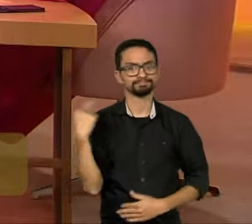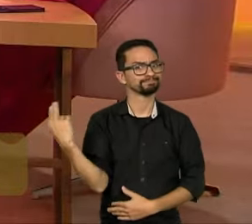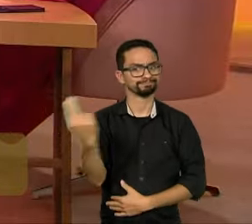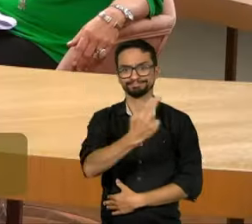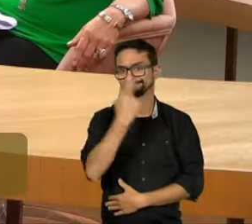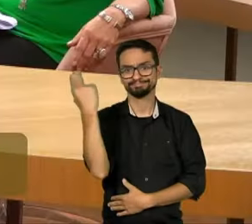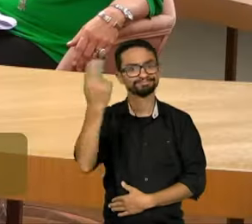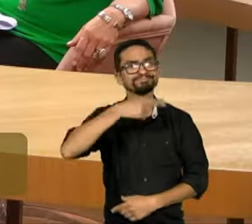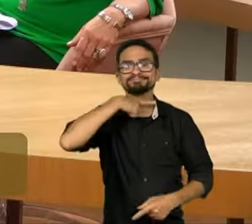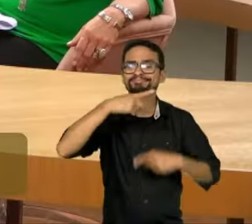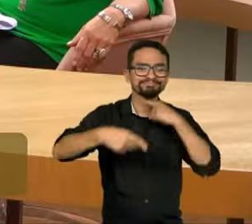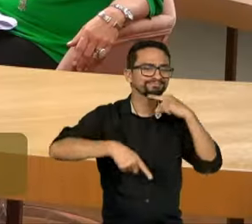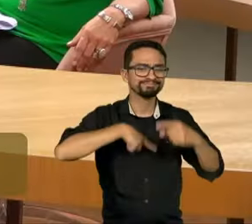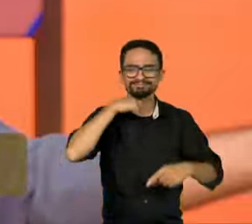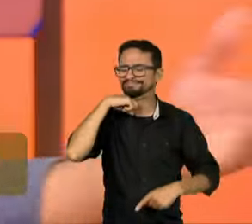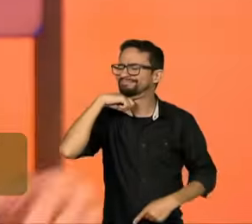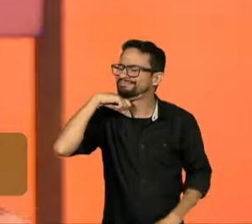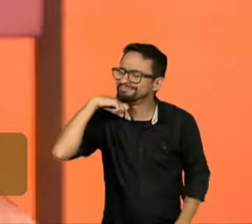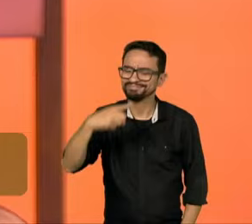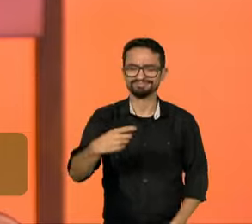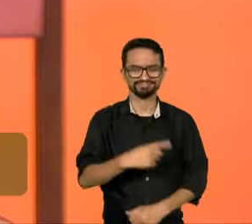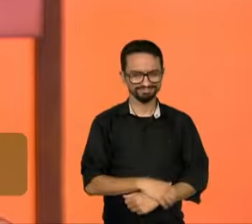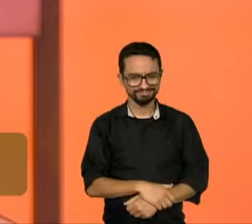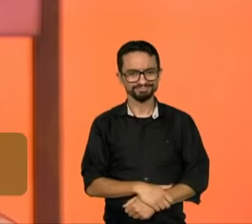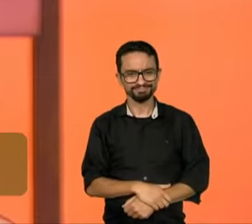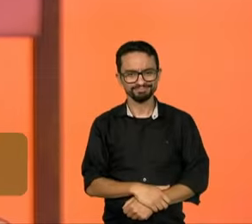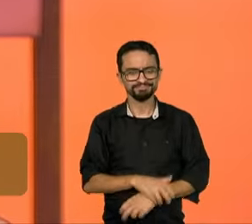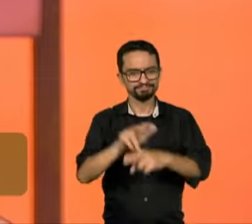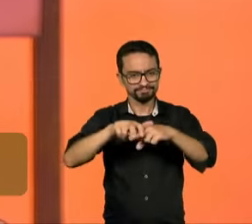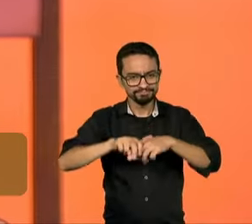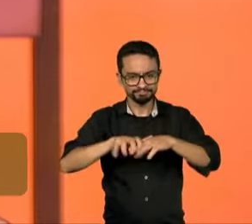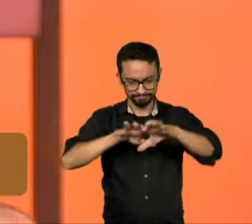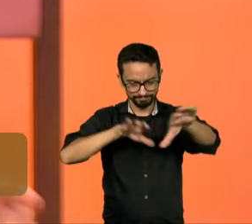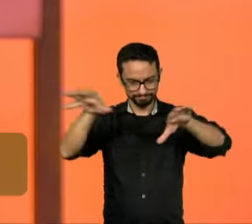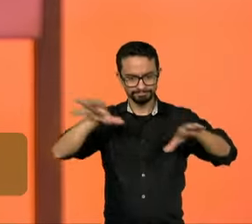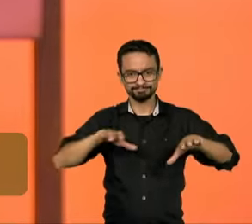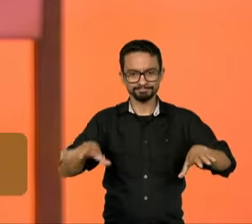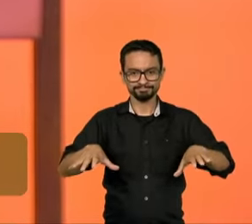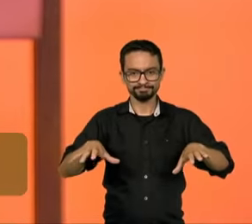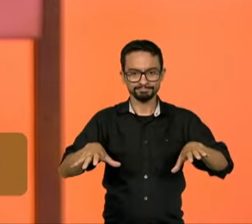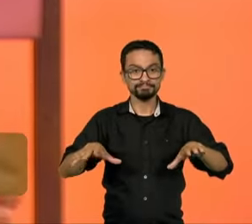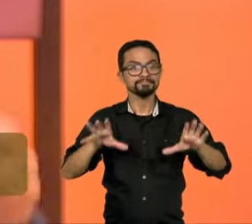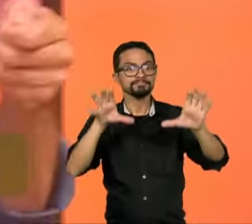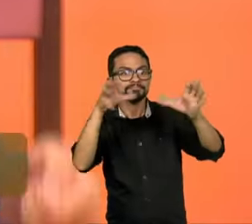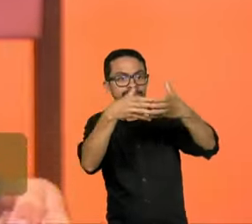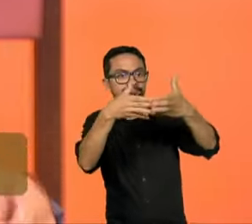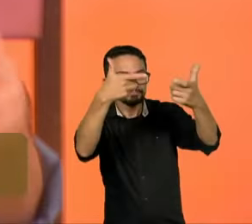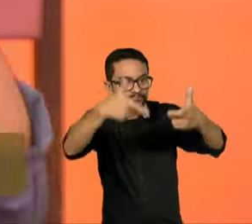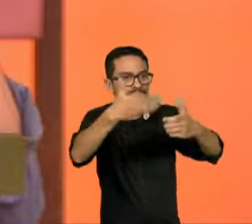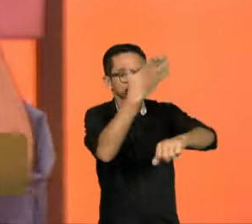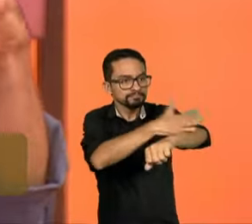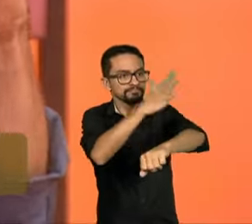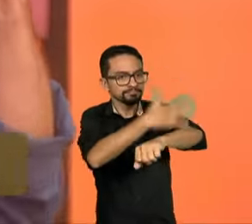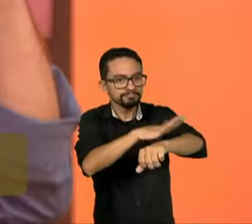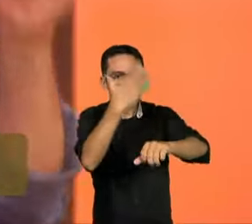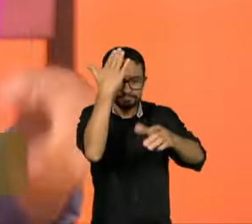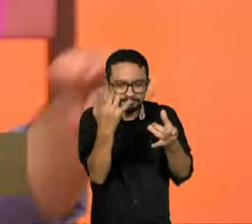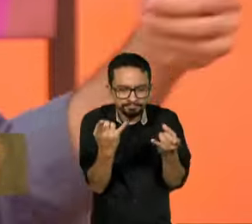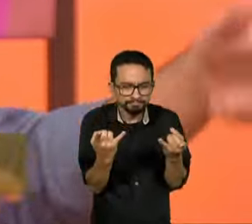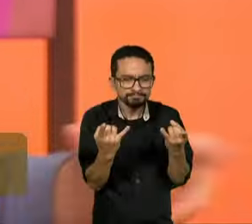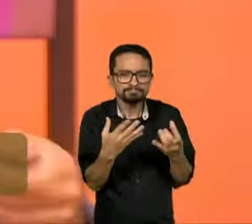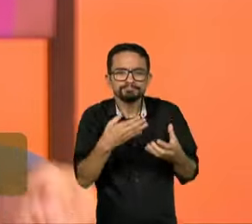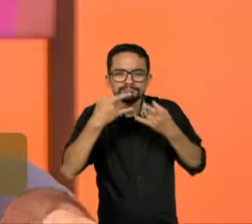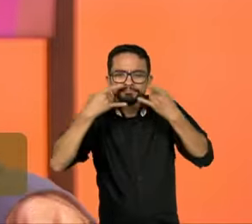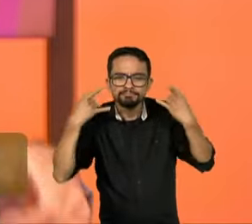não consegue. Claro, não dá. Então, por isso o núcleo descentralizado, quer dizer, aquela comunidade tem gente treinada, com maca, com